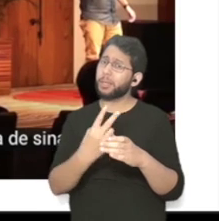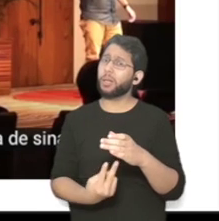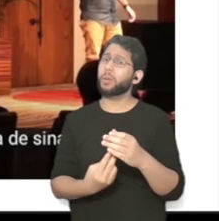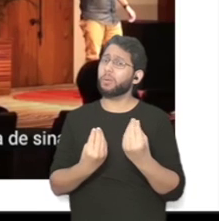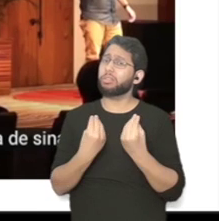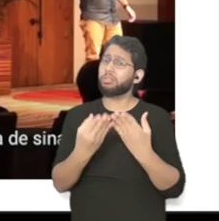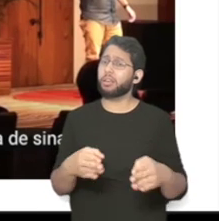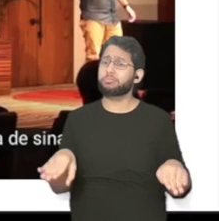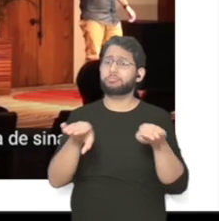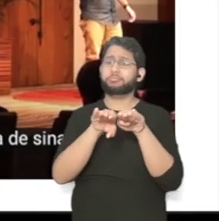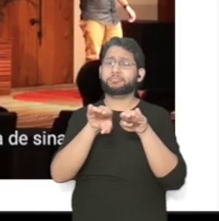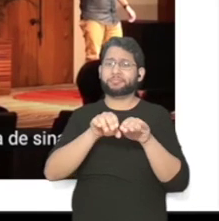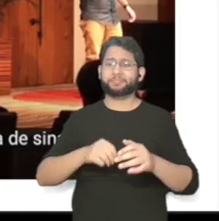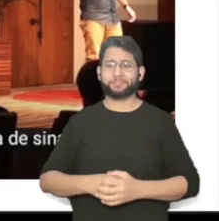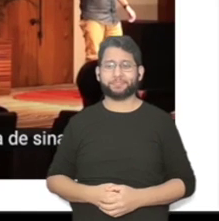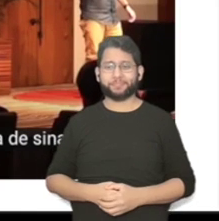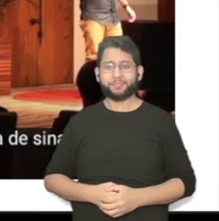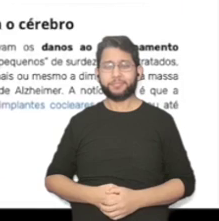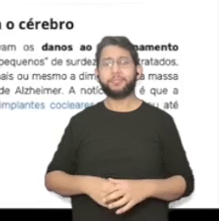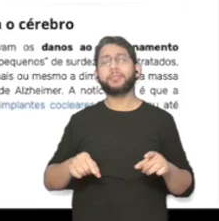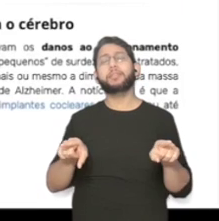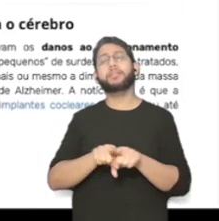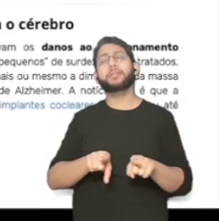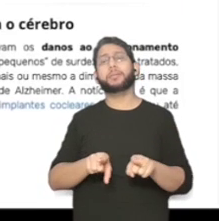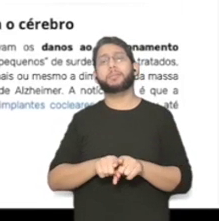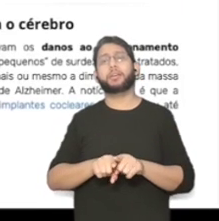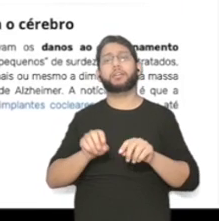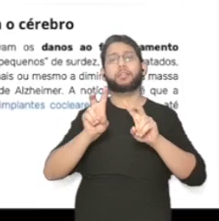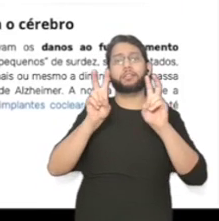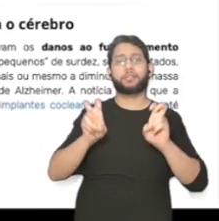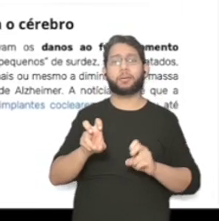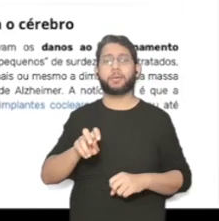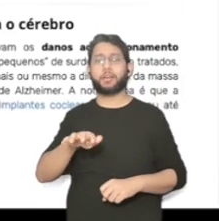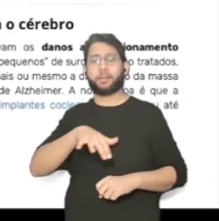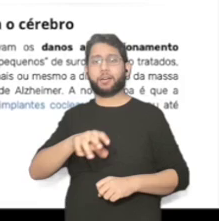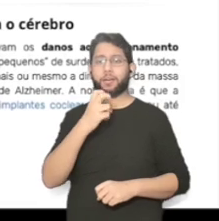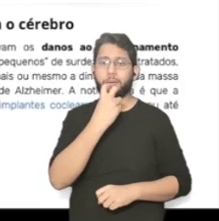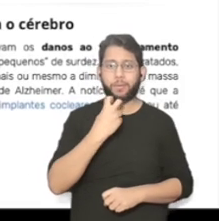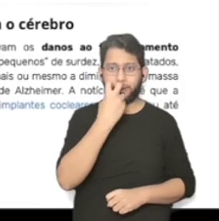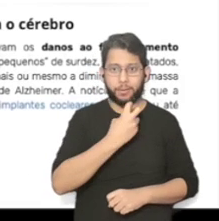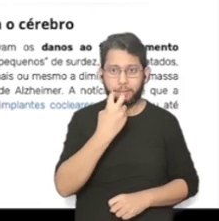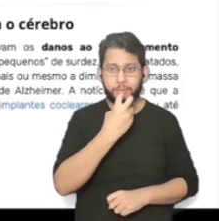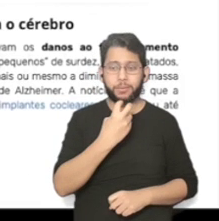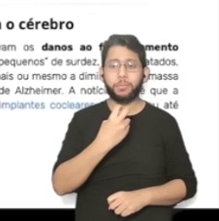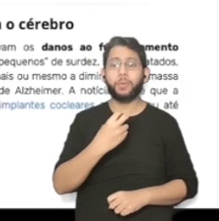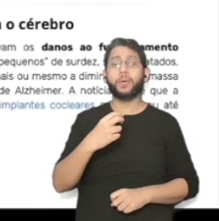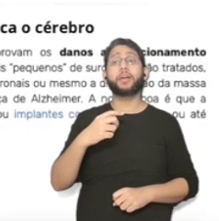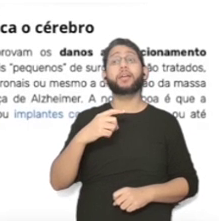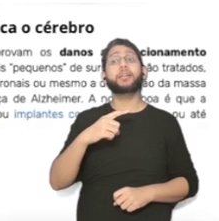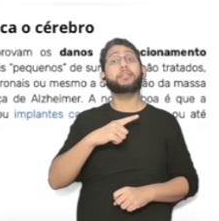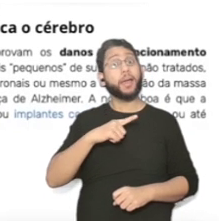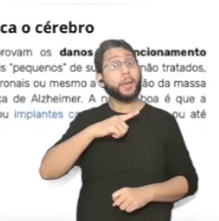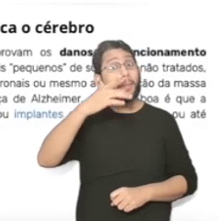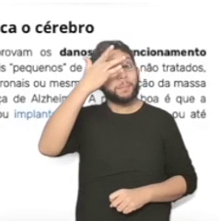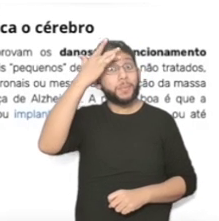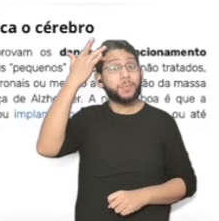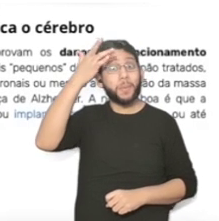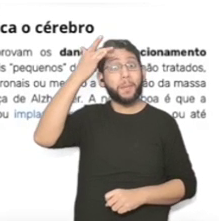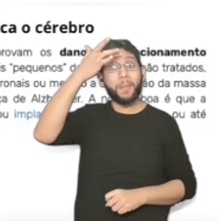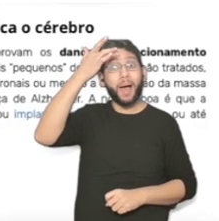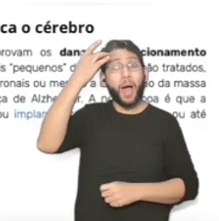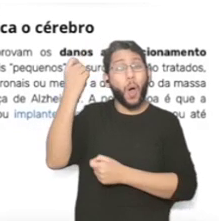é a da abordagem bilíngue. Contudo, dentro de um viés oralista, a gente também